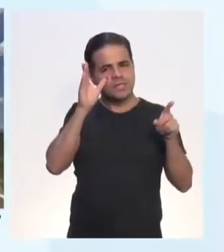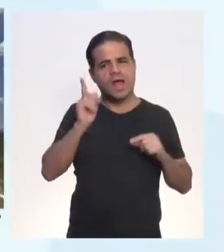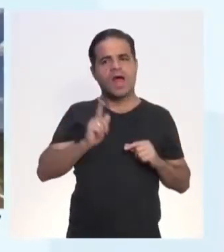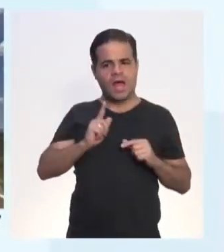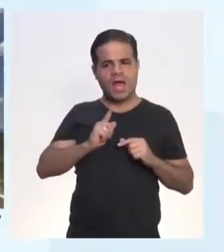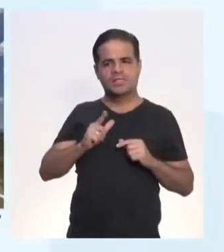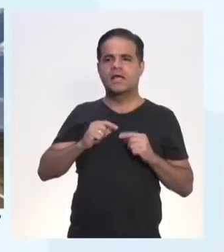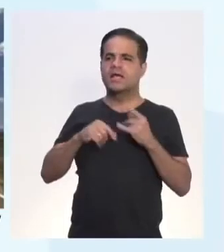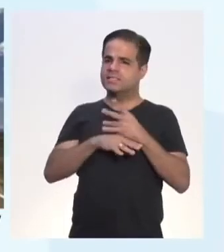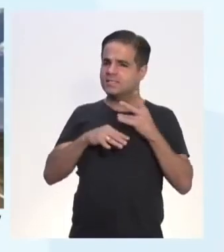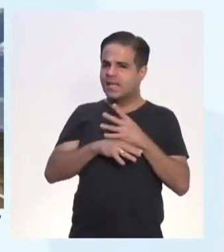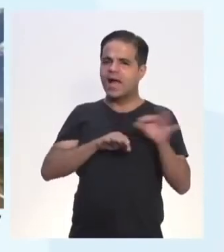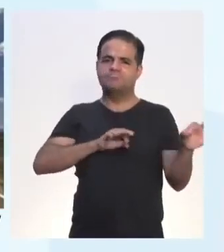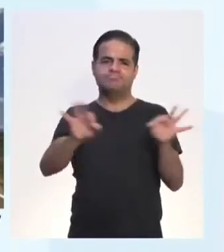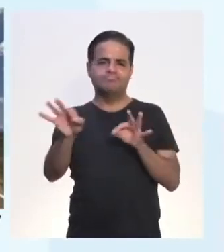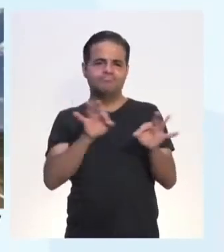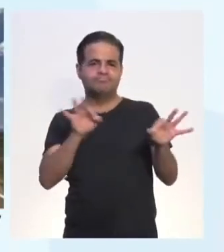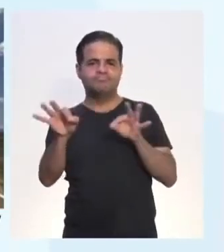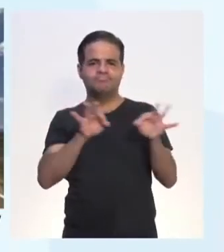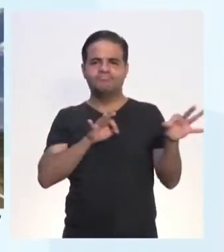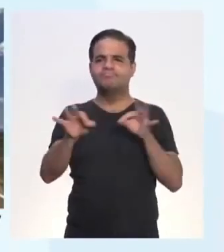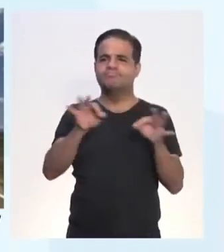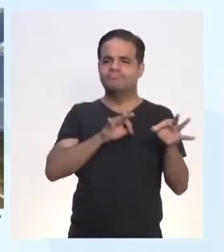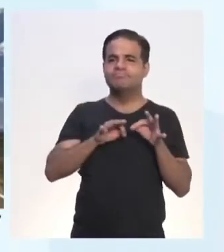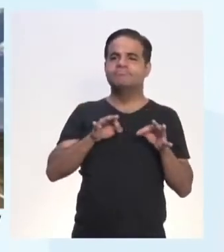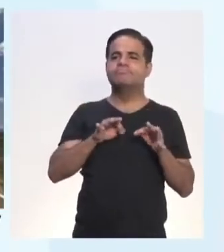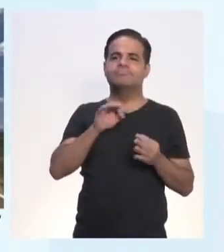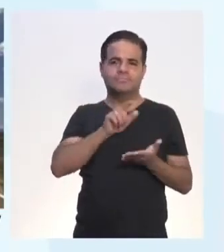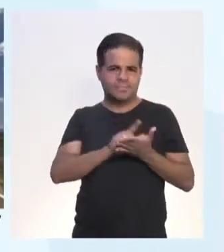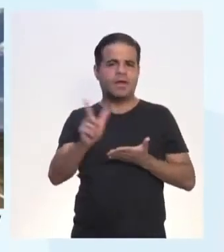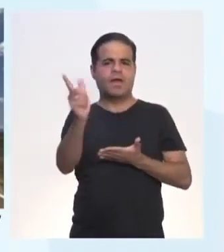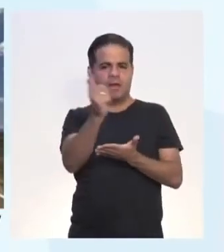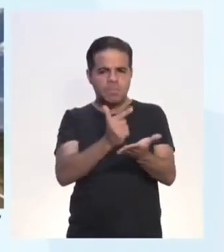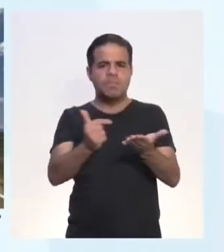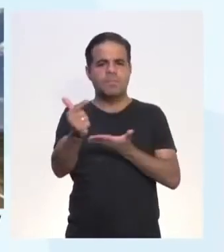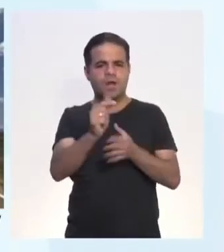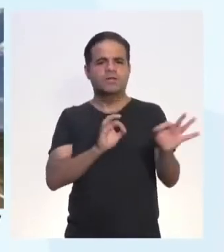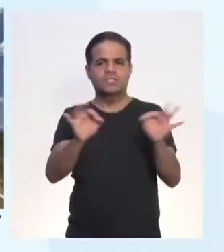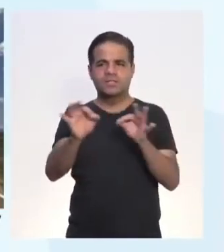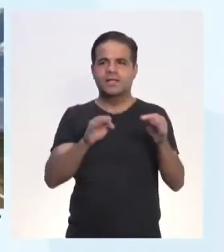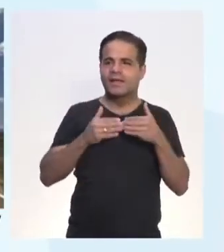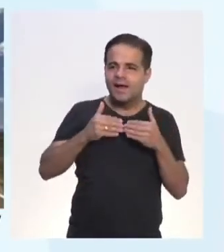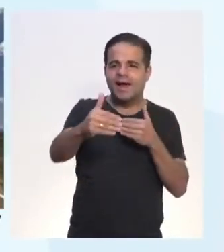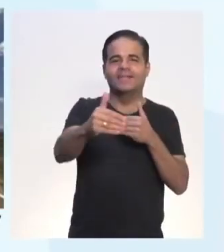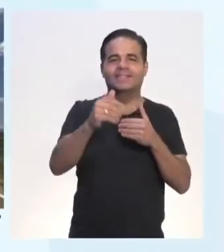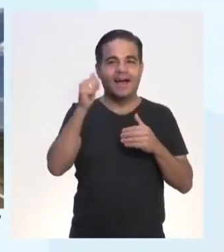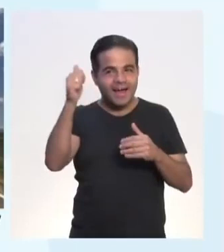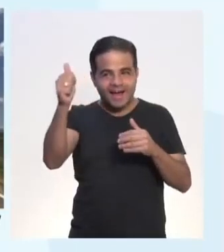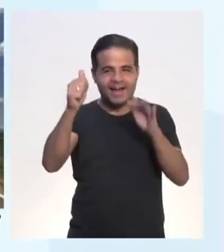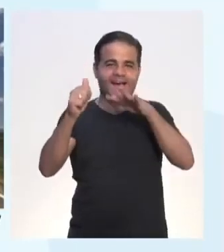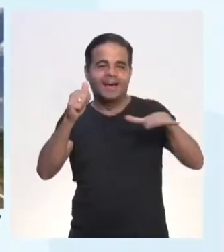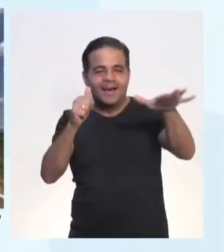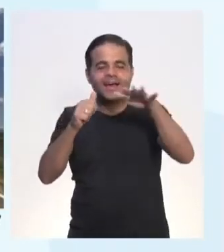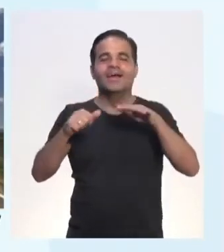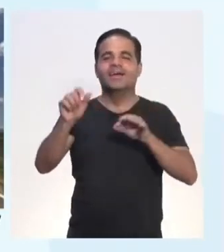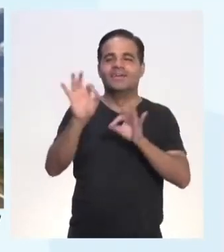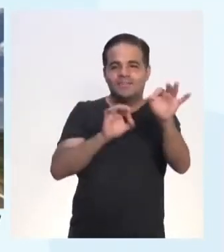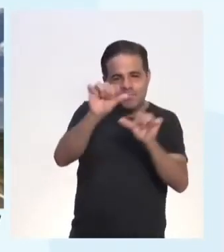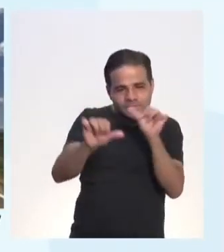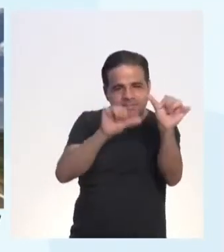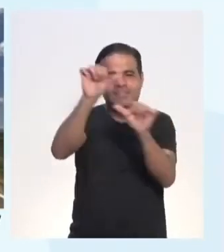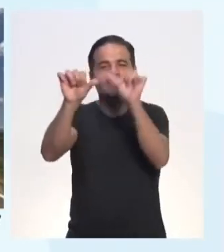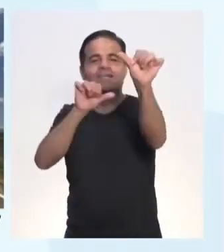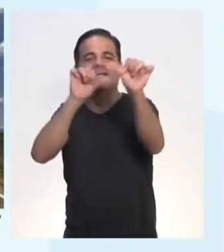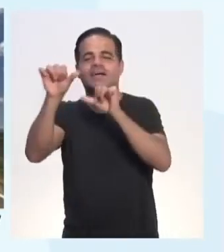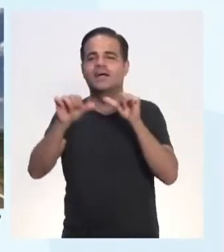né, essas cidades projetadas, né, pelo menos no papel elas são projetadas, né, no decorrer do tempo aí elas vão se